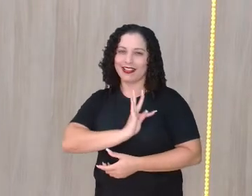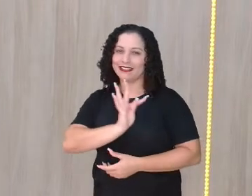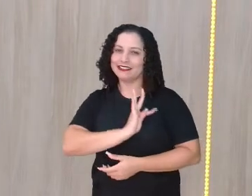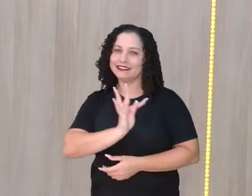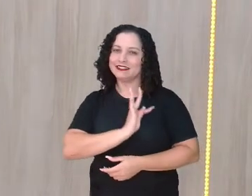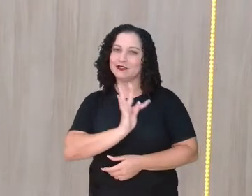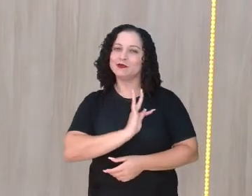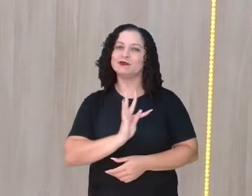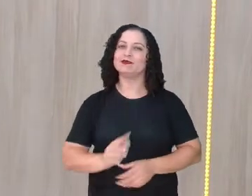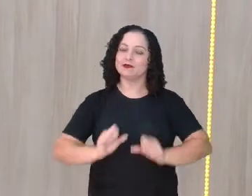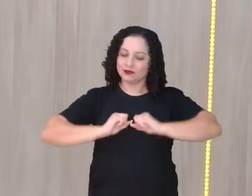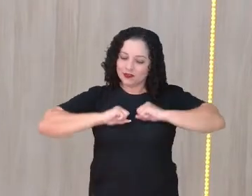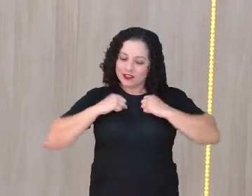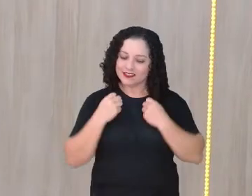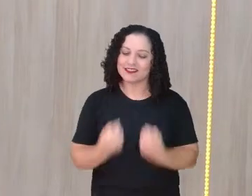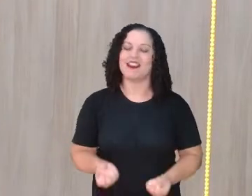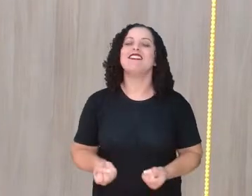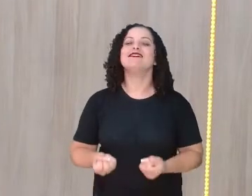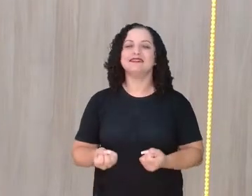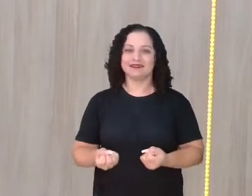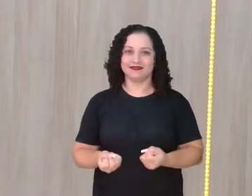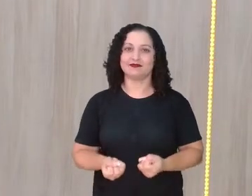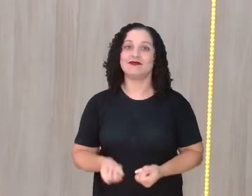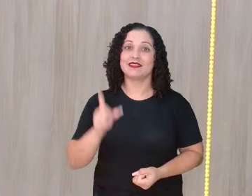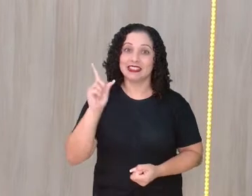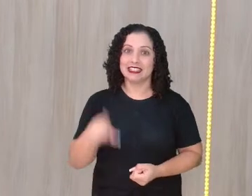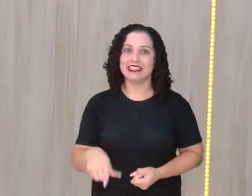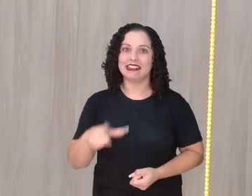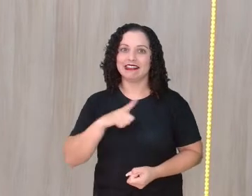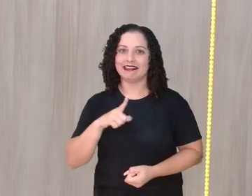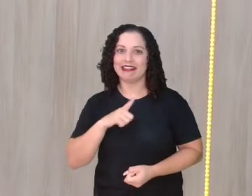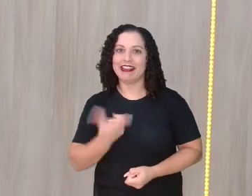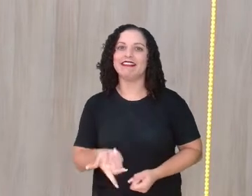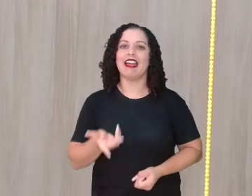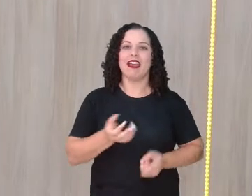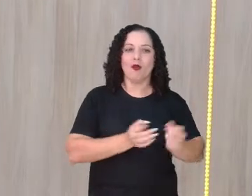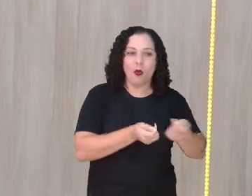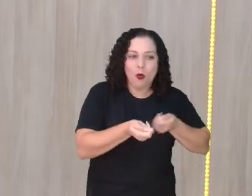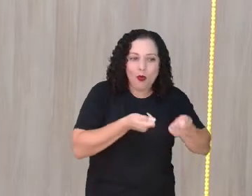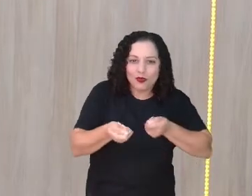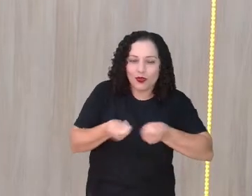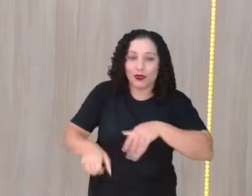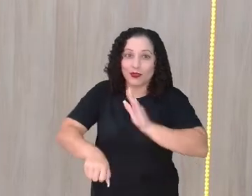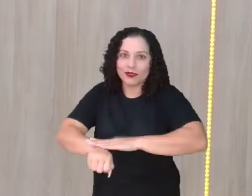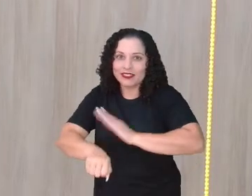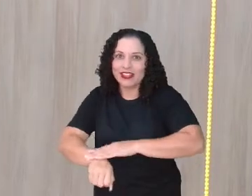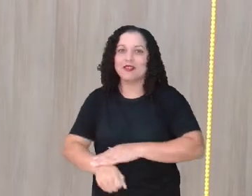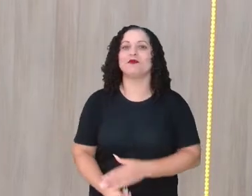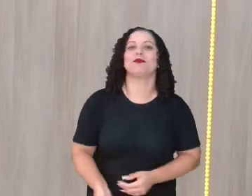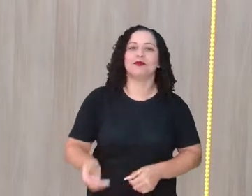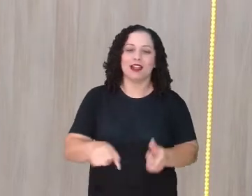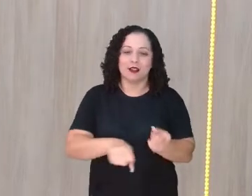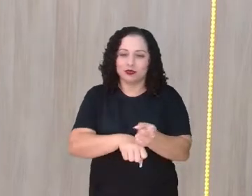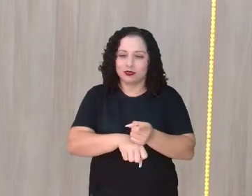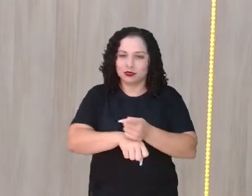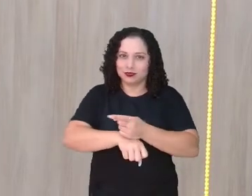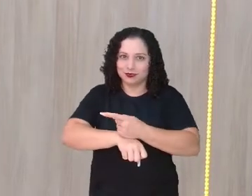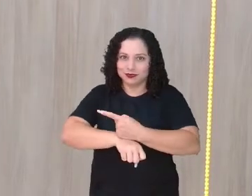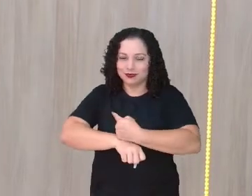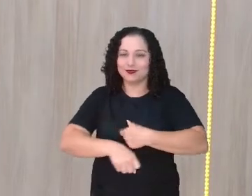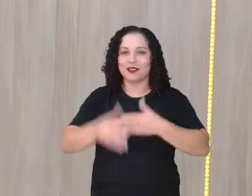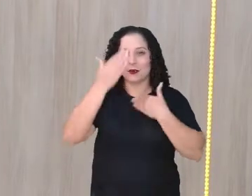por ele. O empenho em pessoa. Que fica aí. Bora, Carla? Bora? Olha o tempo. Muito